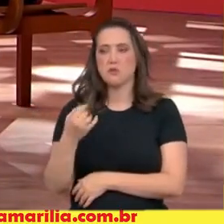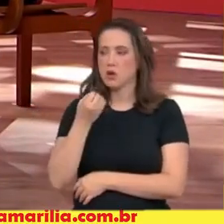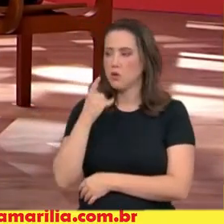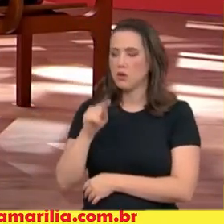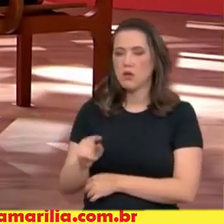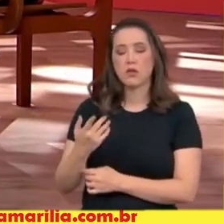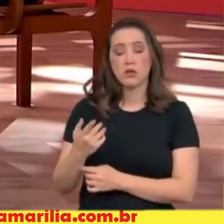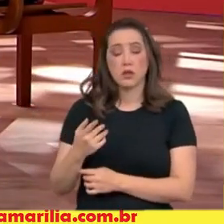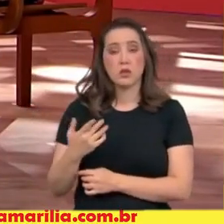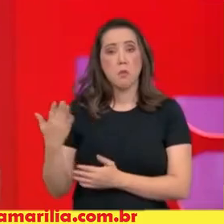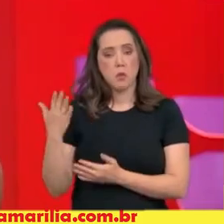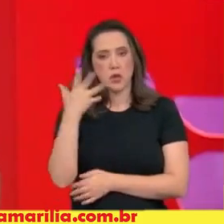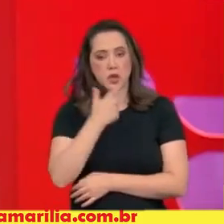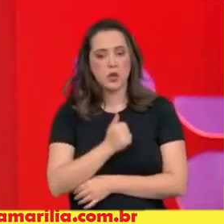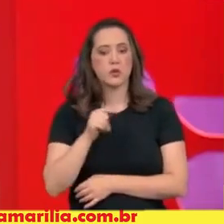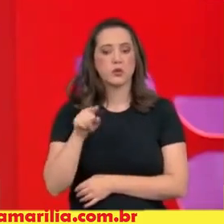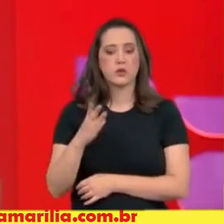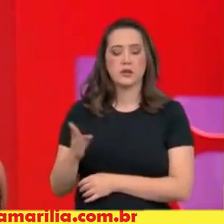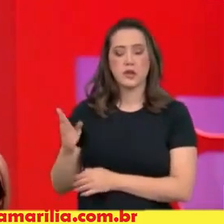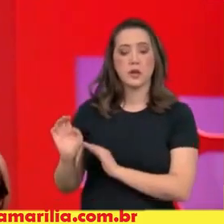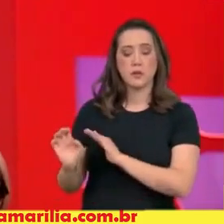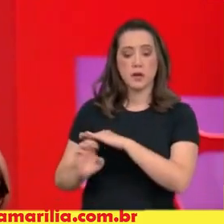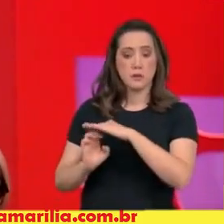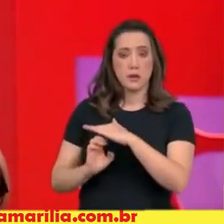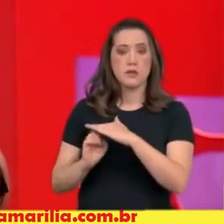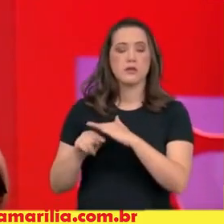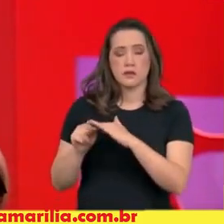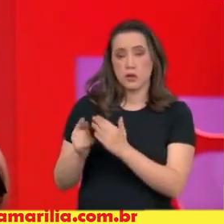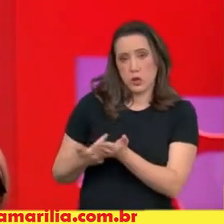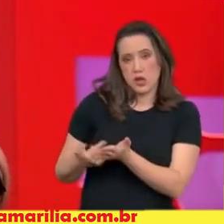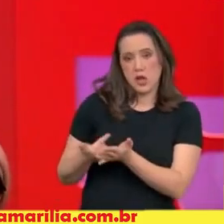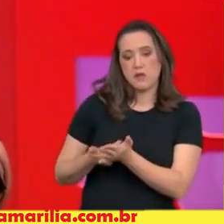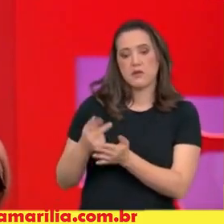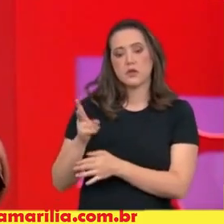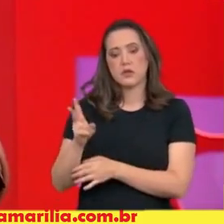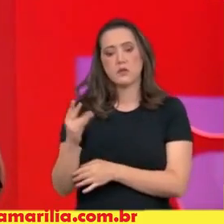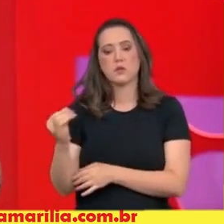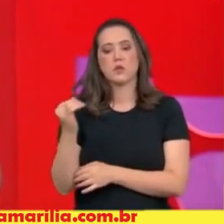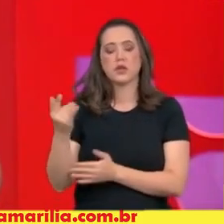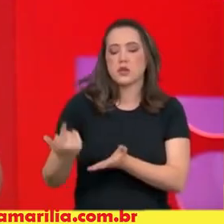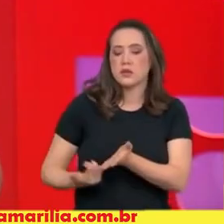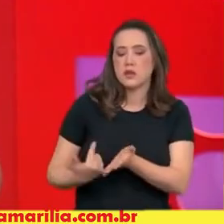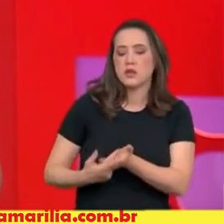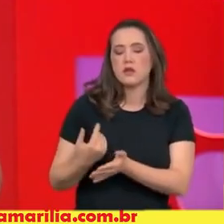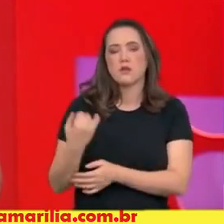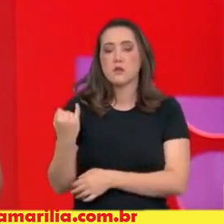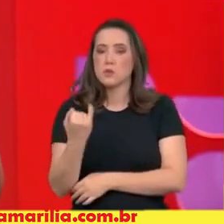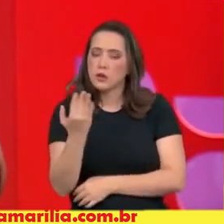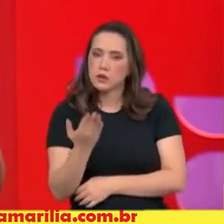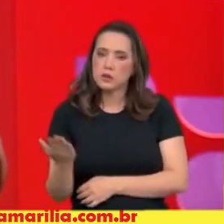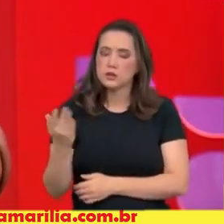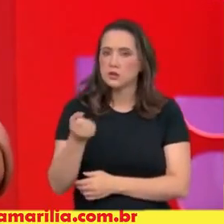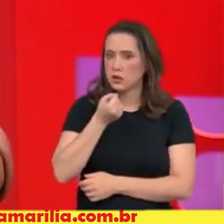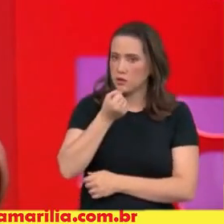da Boitempo tá caprichando, sempre trazendo edições bonitas pra gente aqui, trazendo grandes entrevistas. Foi um momento crucial que